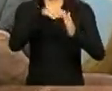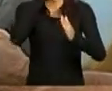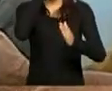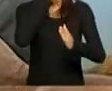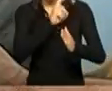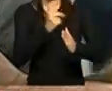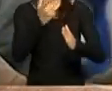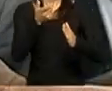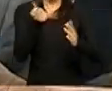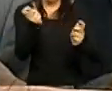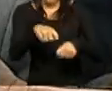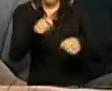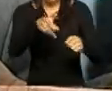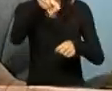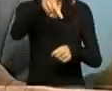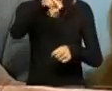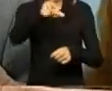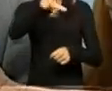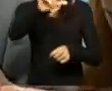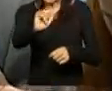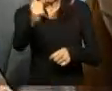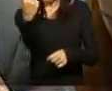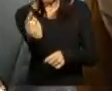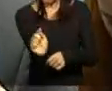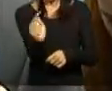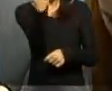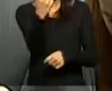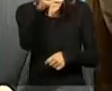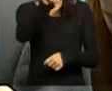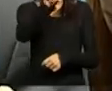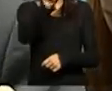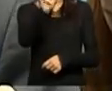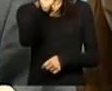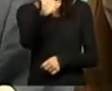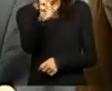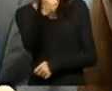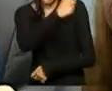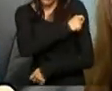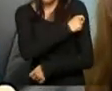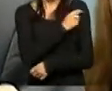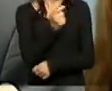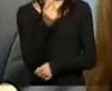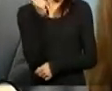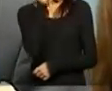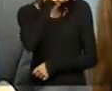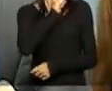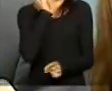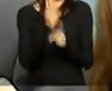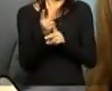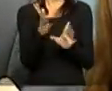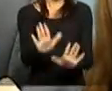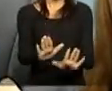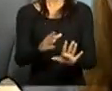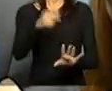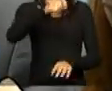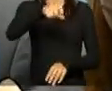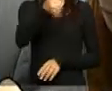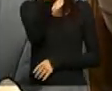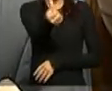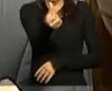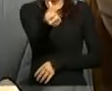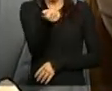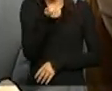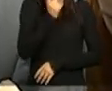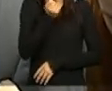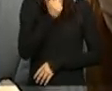ela vai poder tomar essa primeira dose São raros os casos mas as crianças com mais de seis meses de idade que não